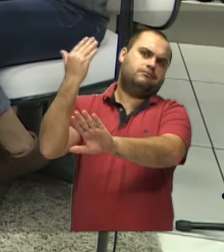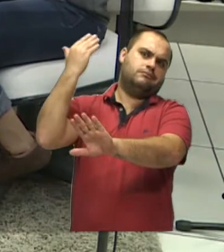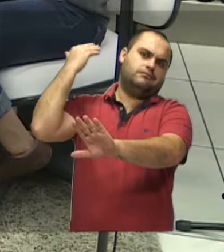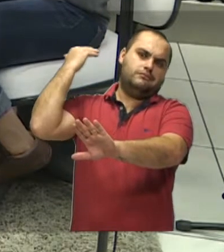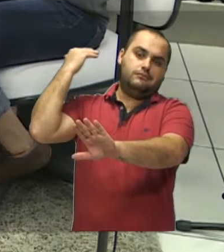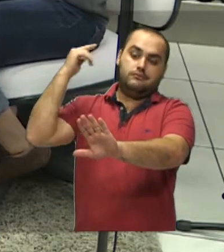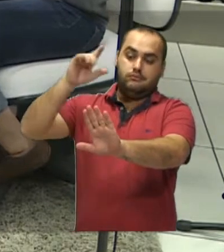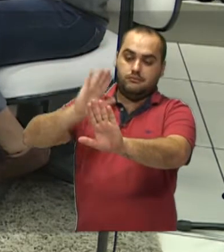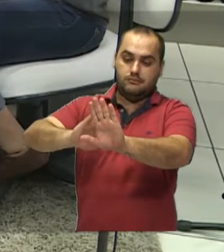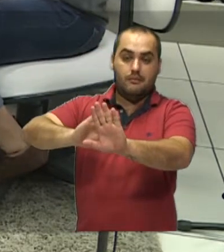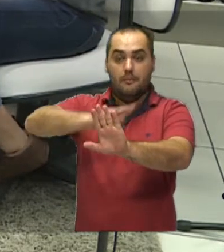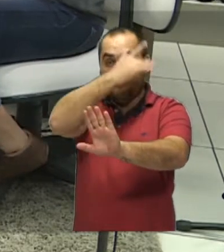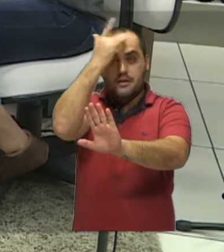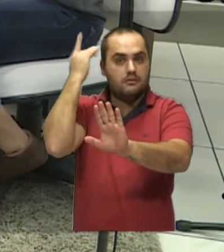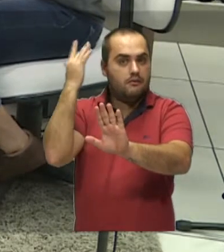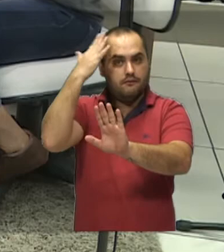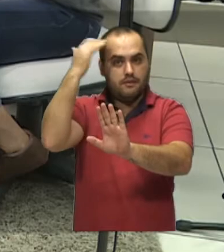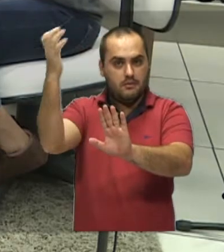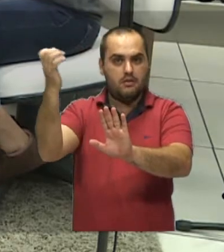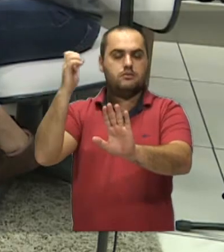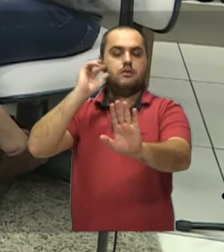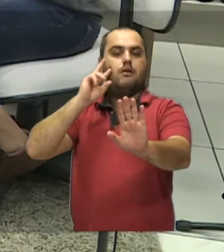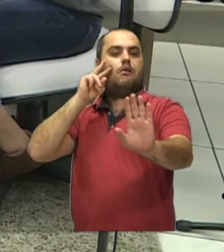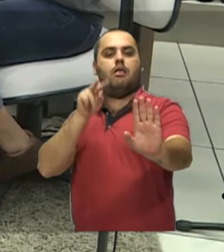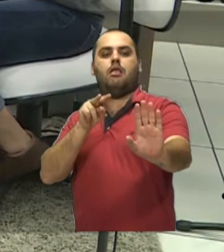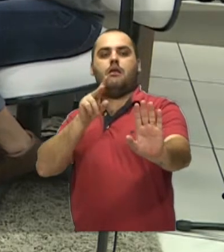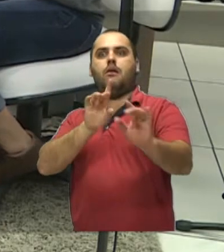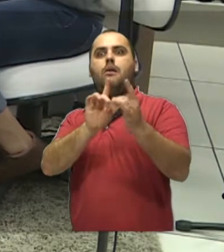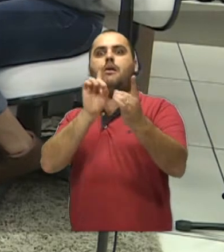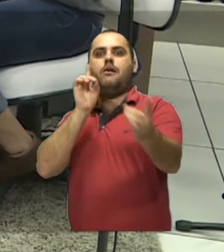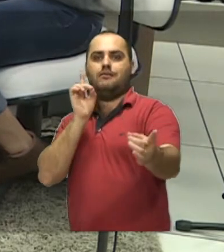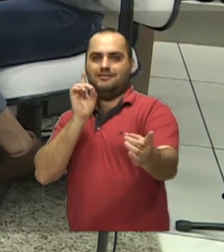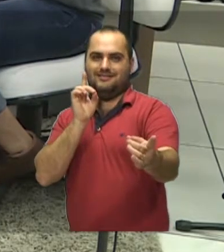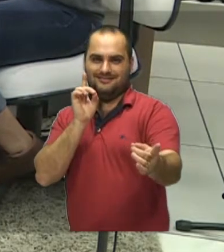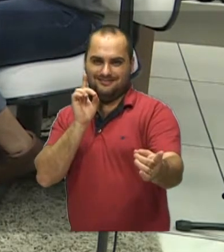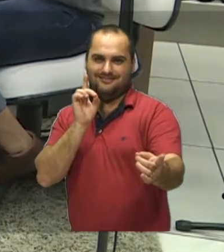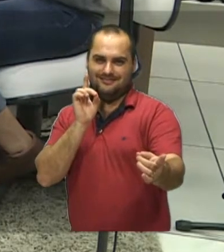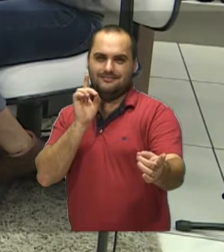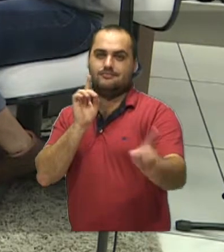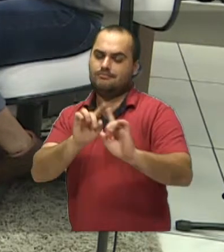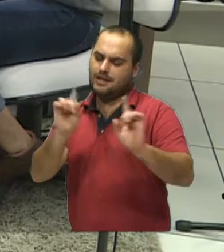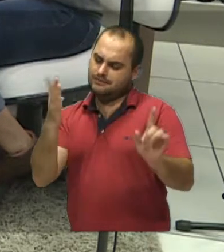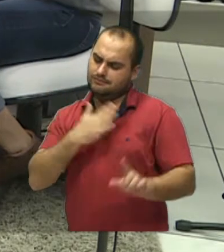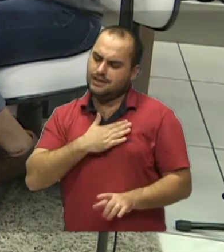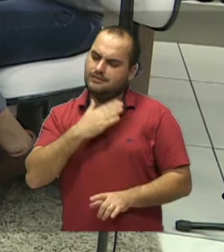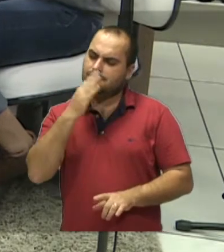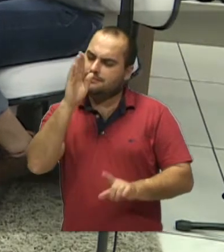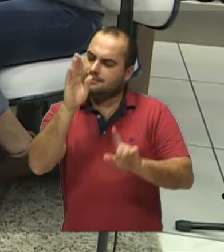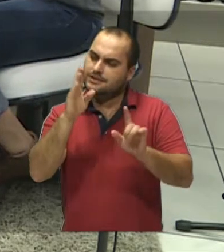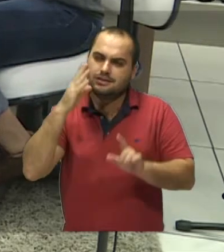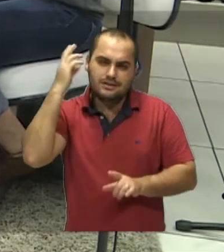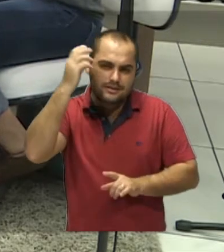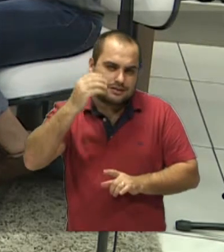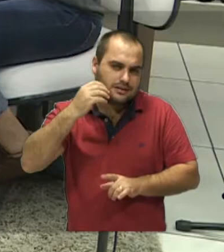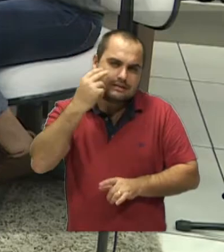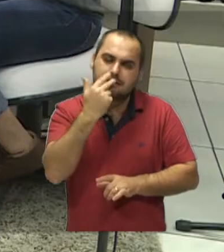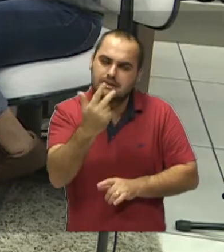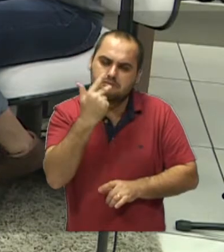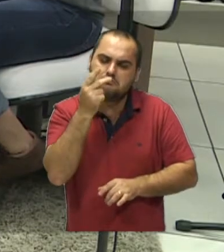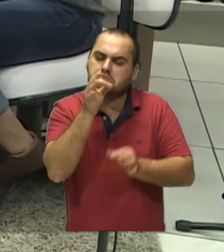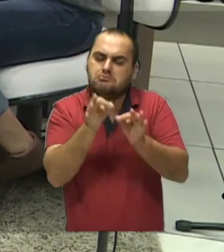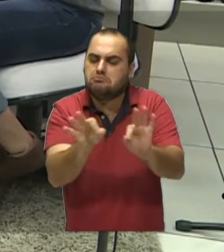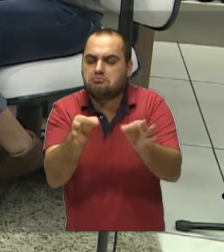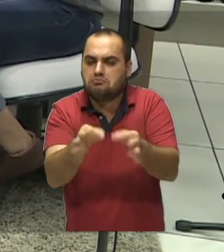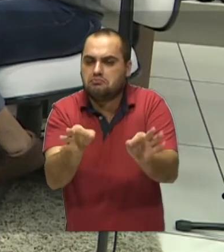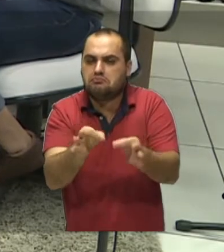lugar ou dos compositores que eu admiro muito. Mas é a minha maneira de expressão, é aquilo que eu gostaria de falar. Geralmente são composições muito simples,